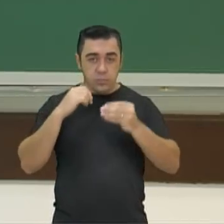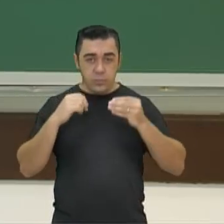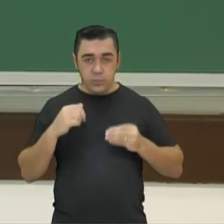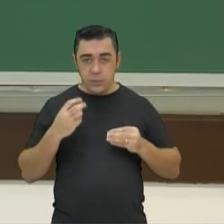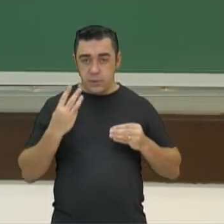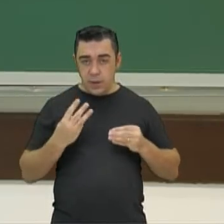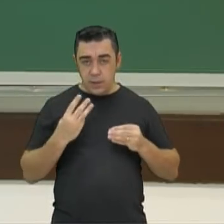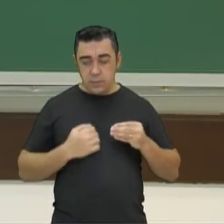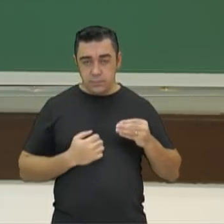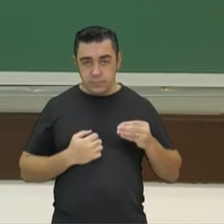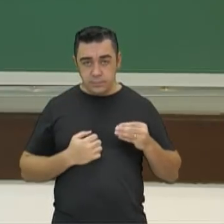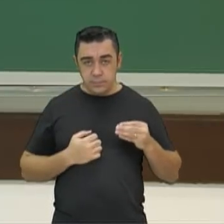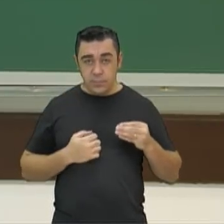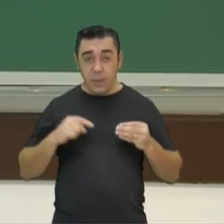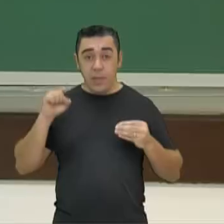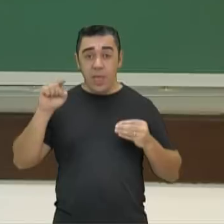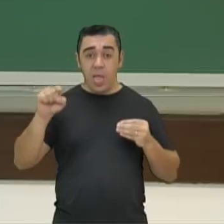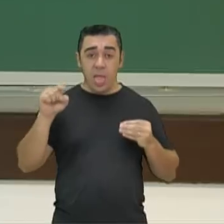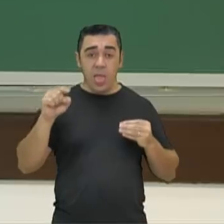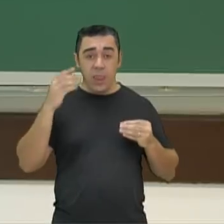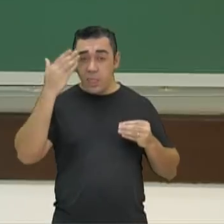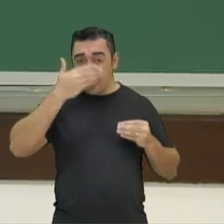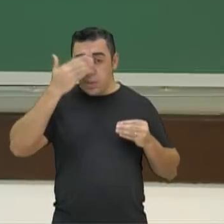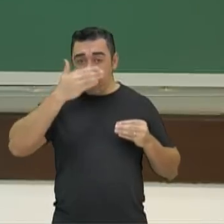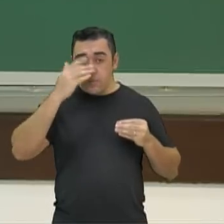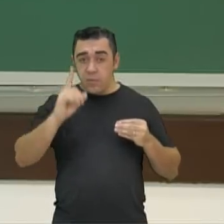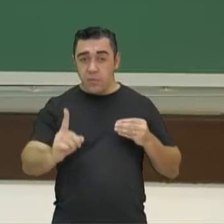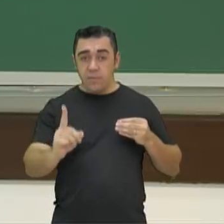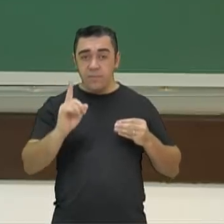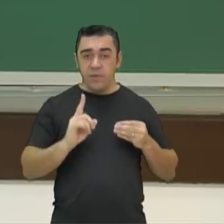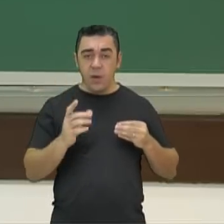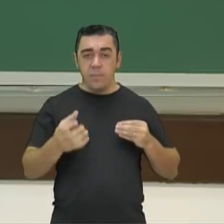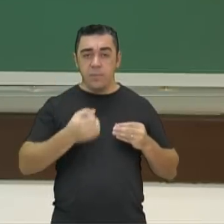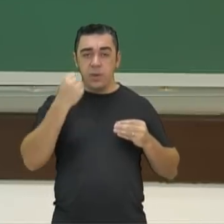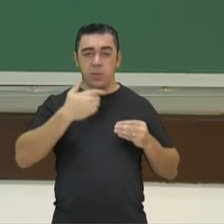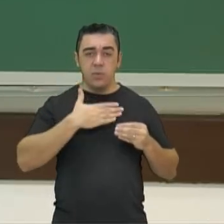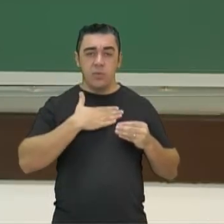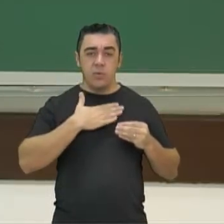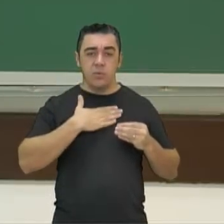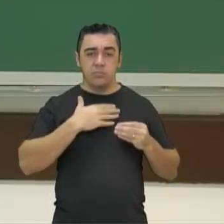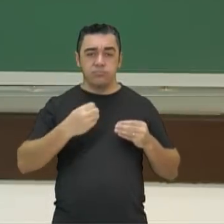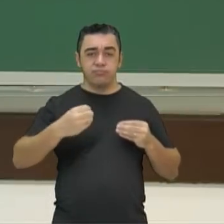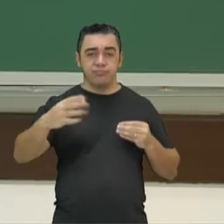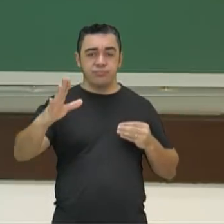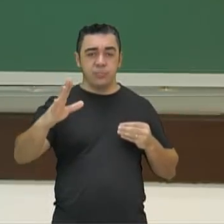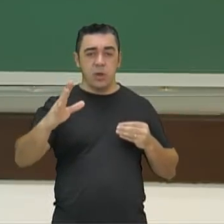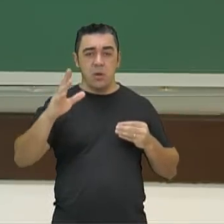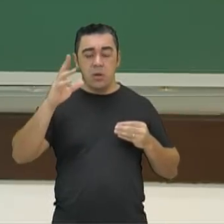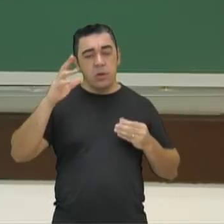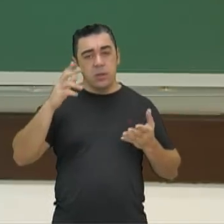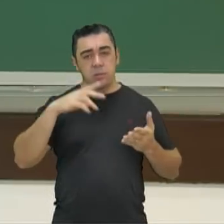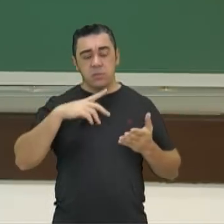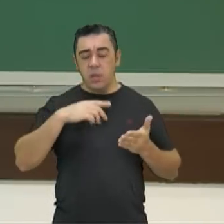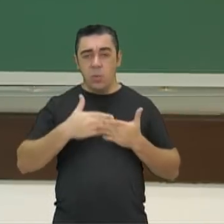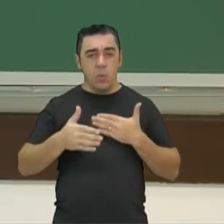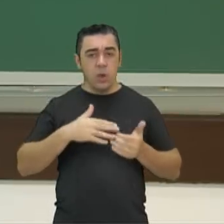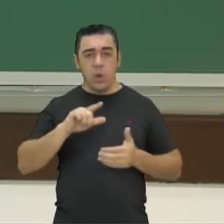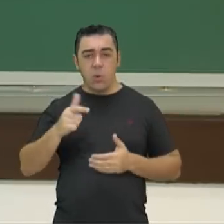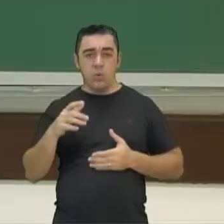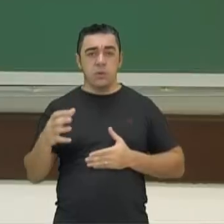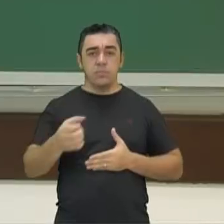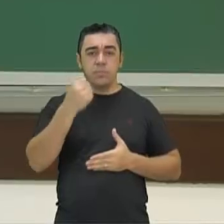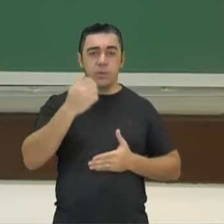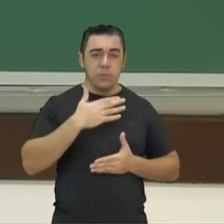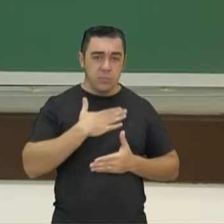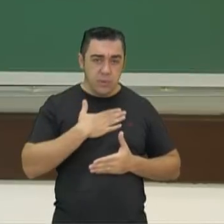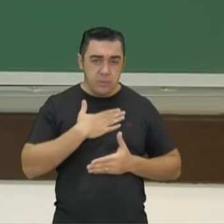3 pontos. Mas eu não vi que a minha torre ficou exposta e um peão ou uma dama, qualquer outra peça vai matar a minha